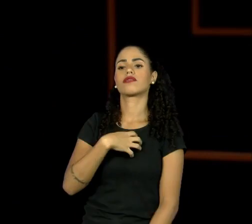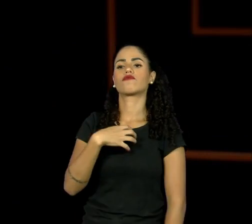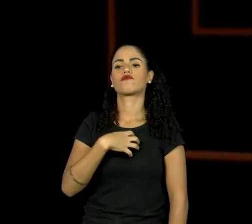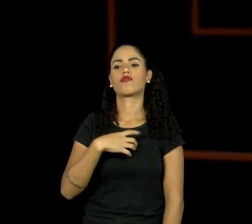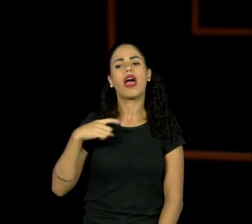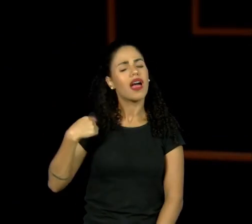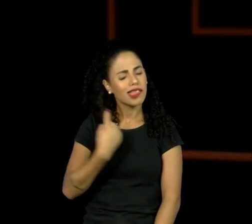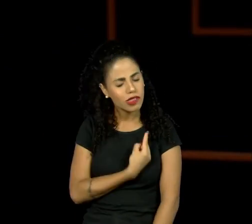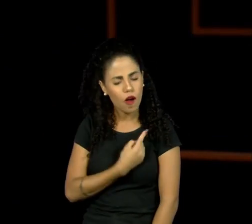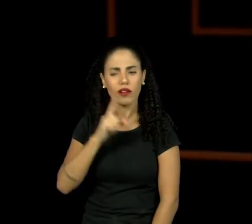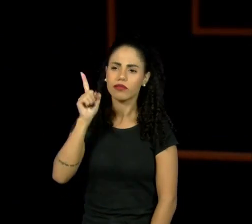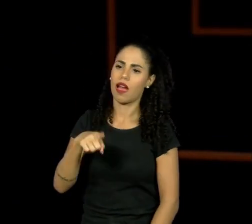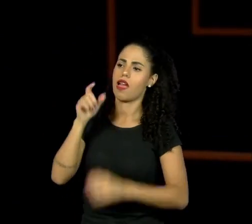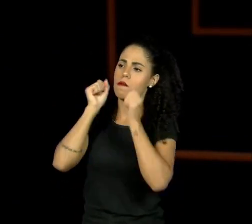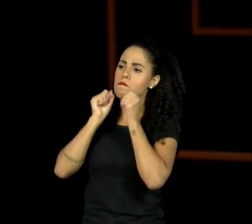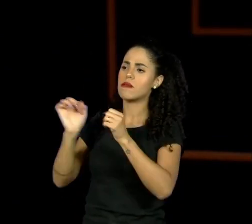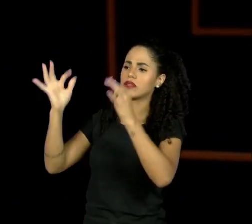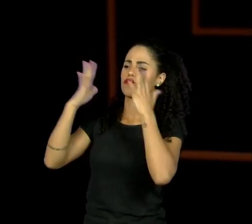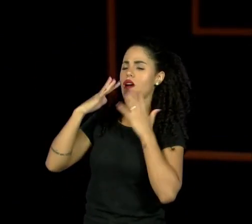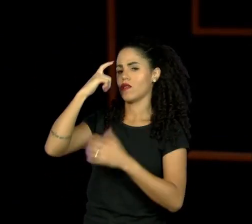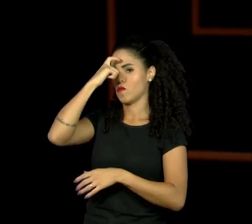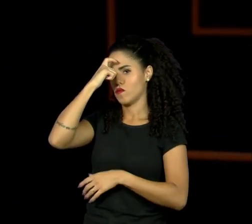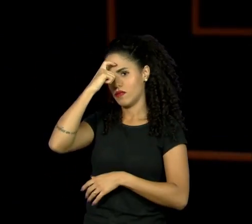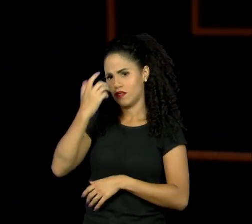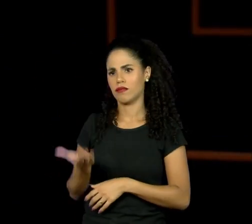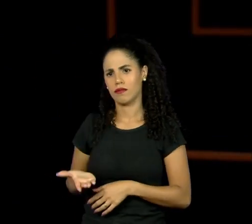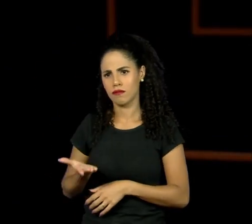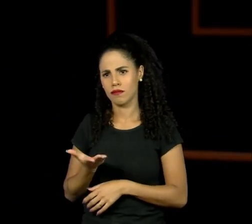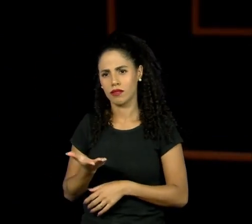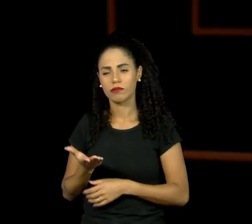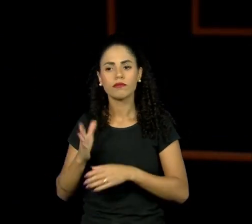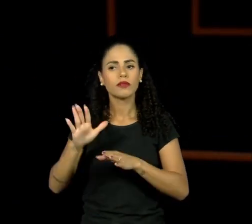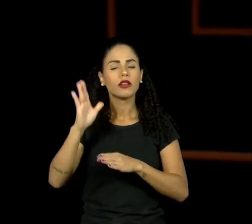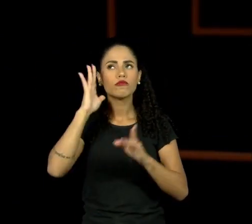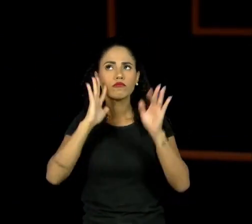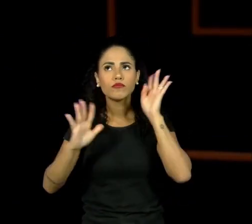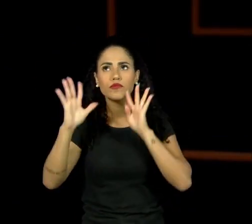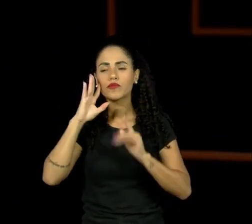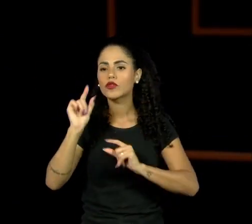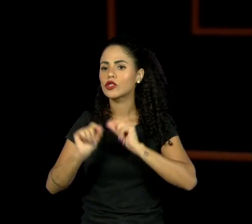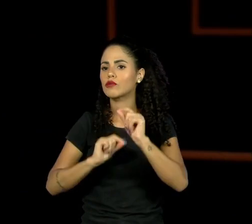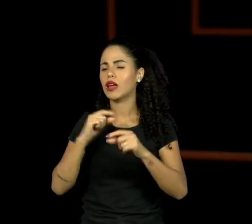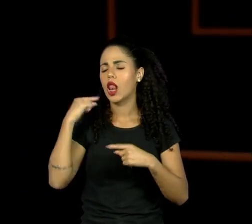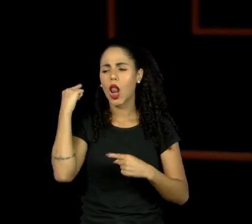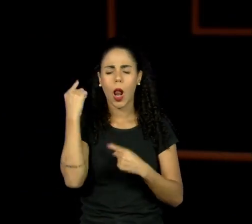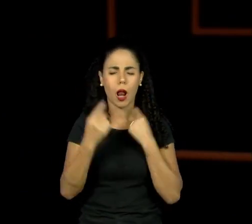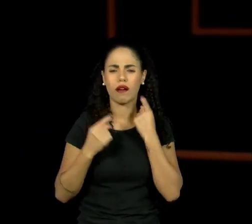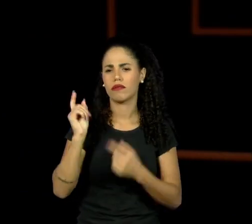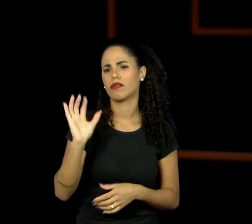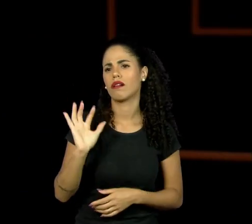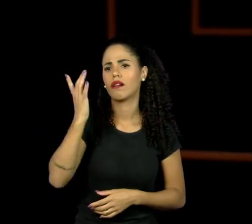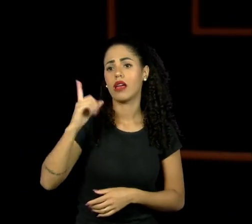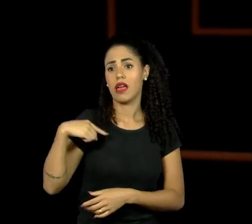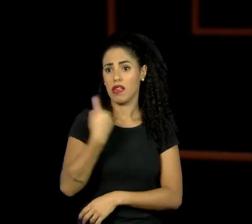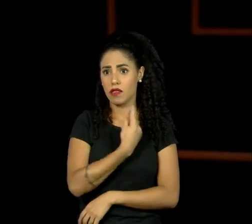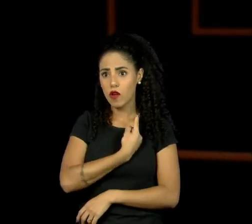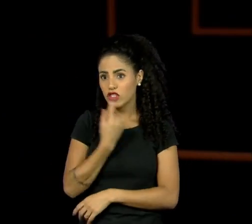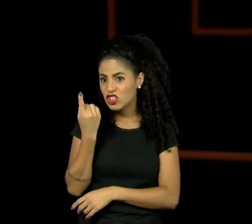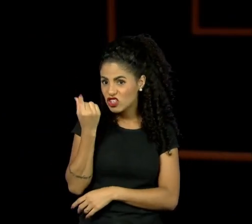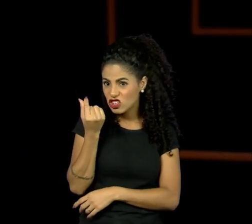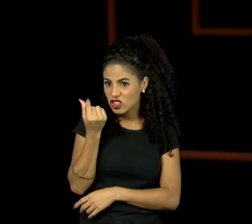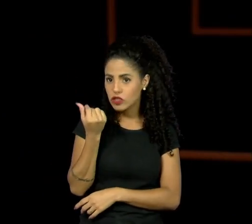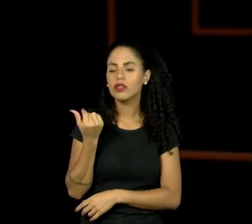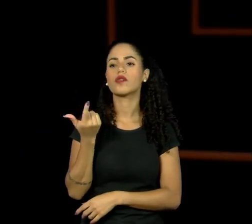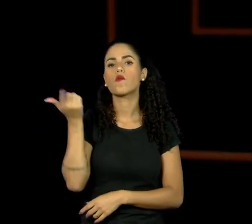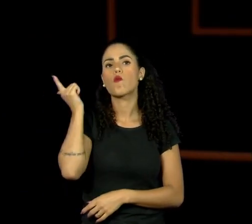tinha muita consciência disso. Entre outras coisas que você não pode imaginar que loucura que aconteciam. E às vezes, quando a gente ganhava um dinheiro, a